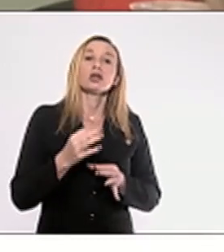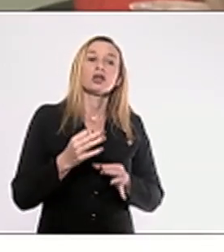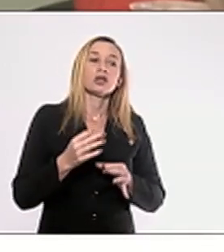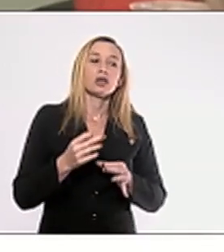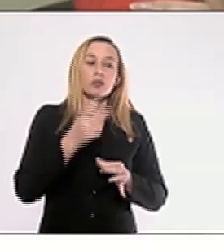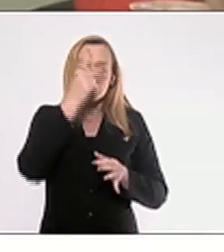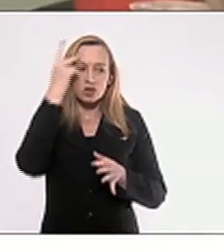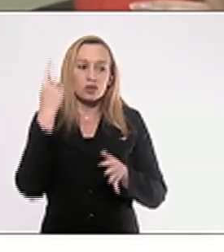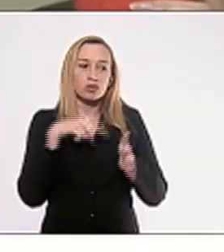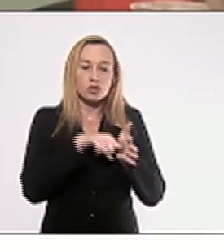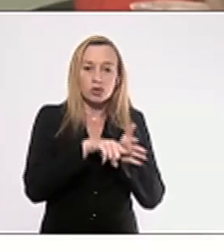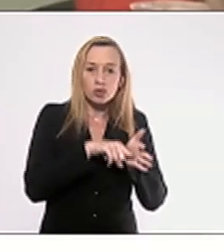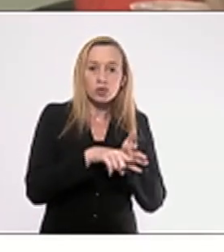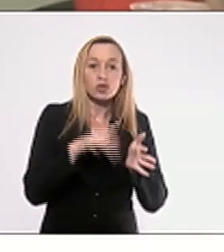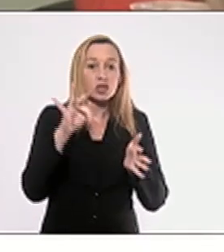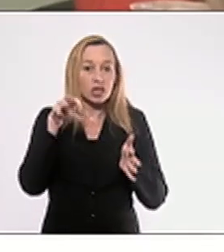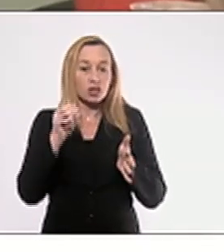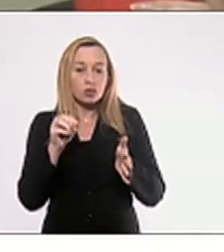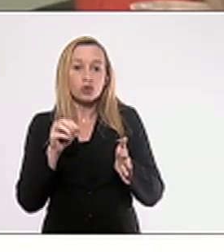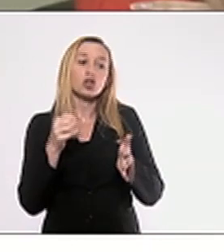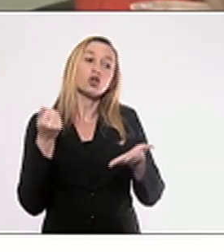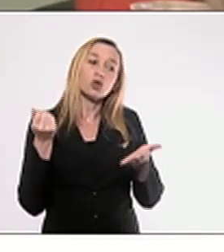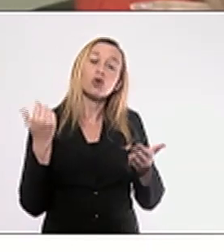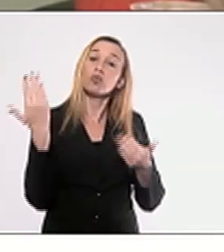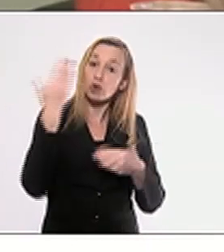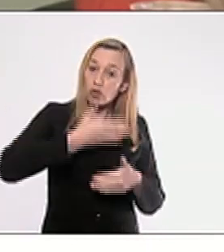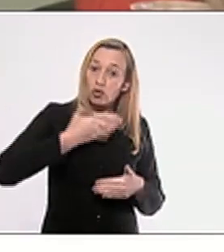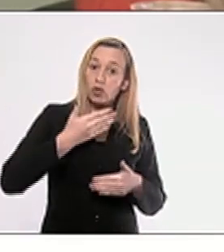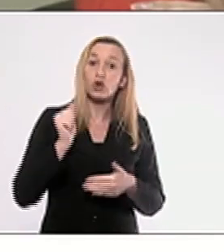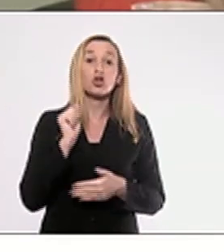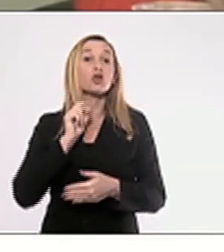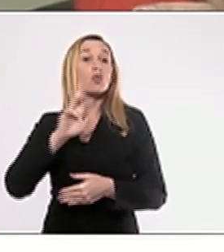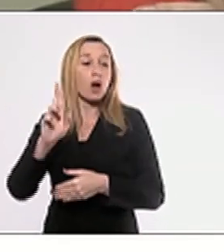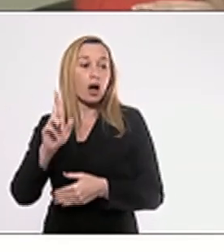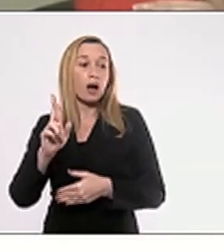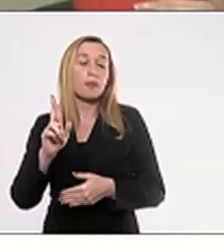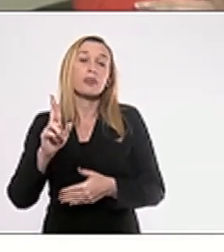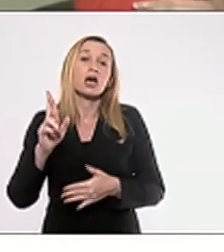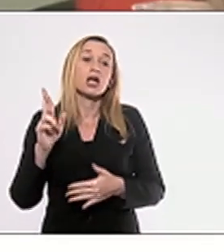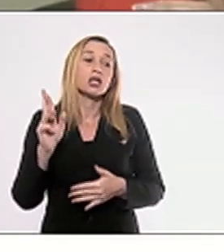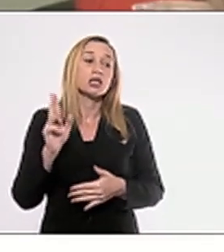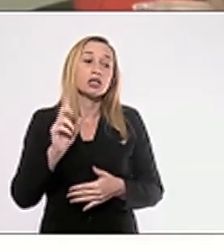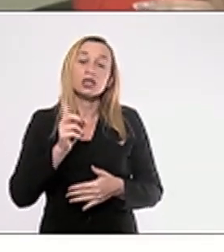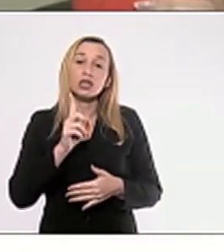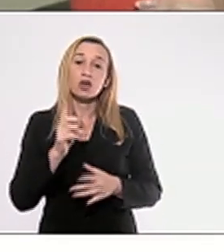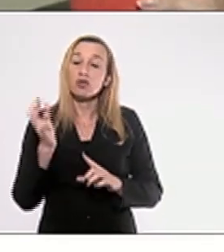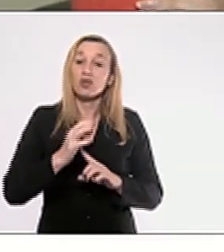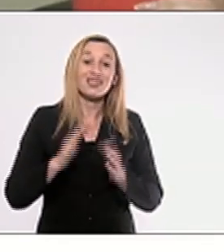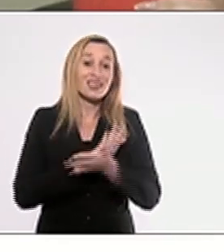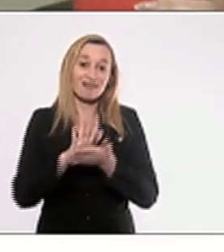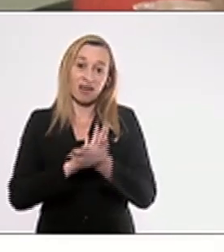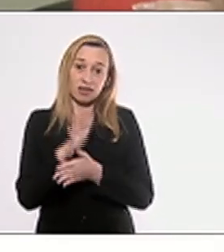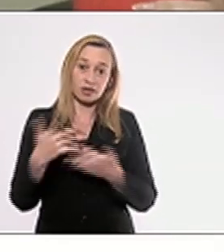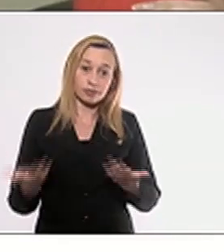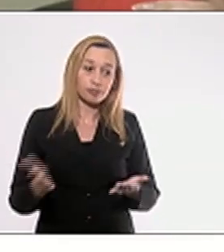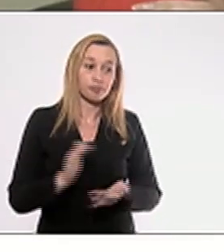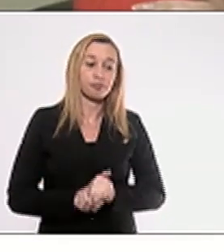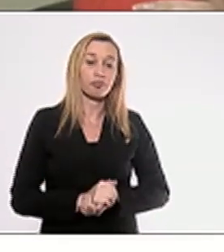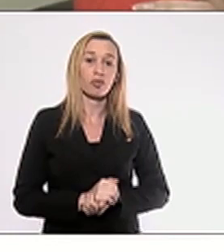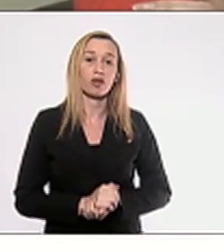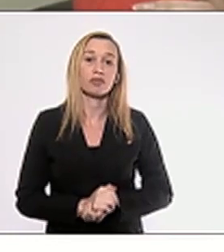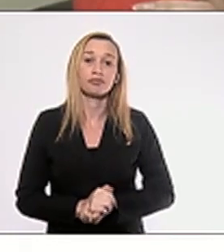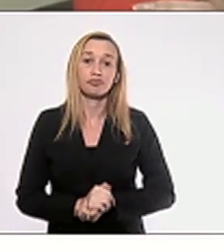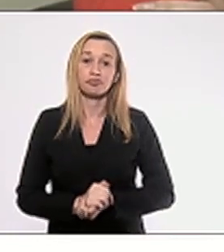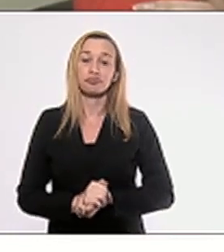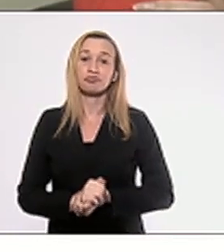parecer técnico, e que comprovou que a questão do ar não influenciou. Essa